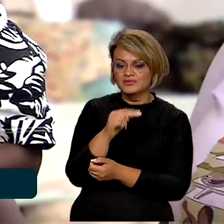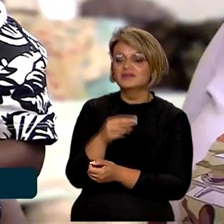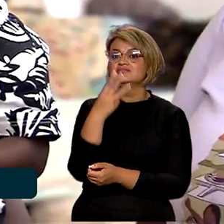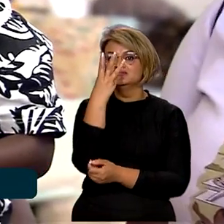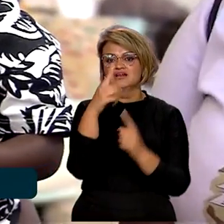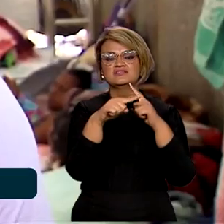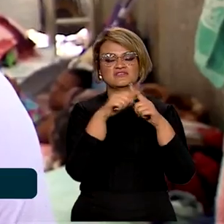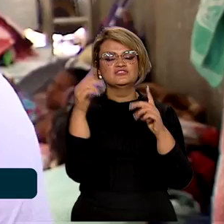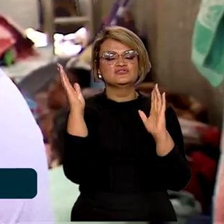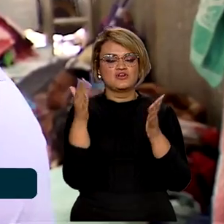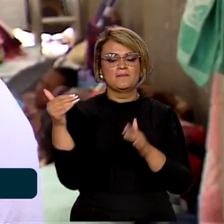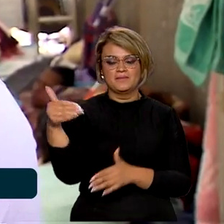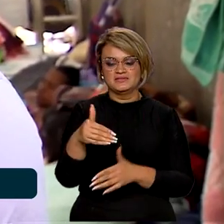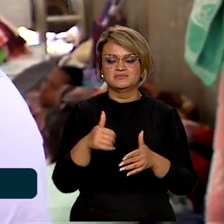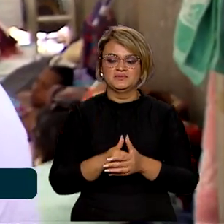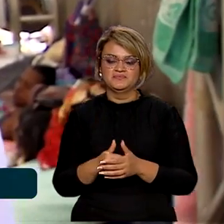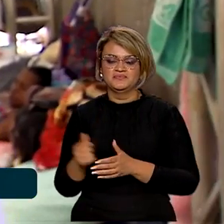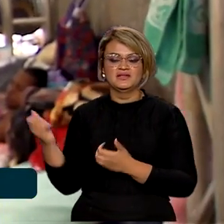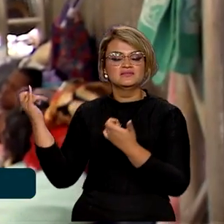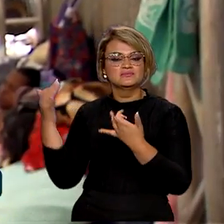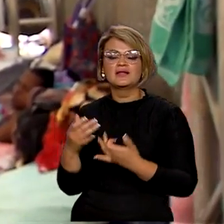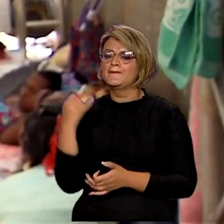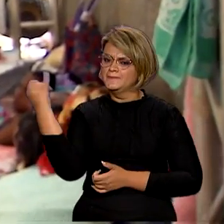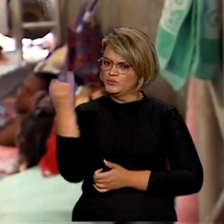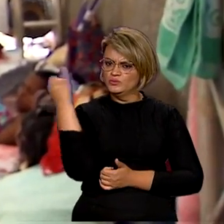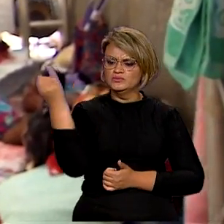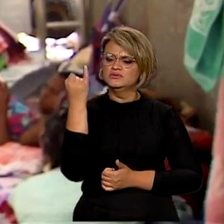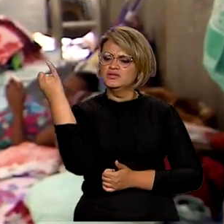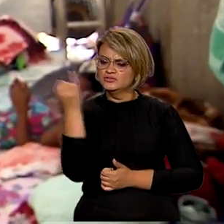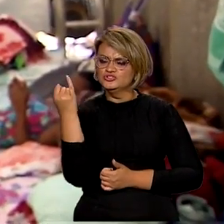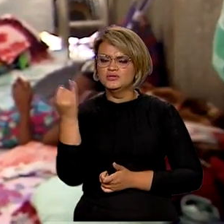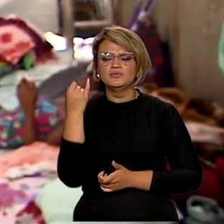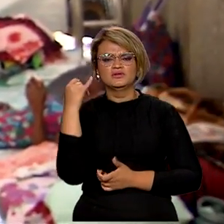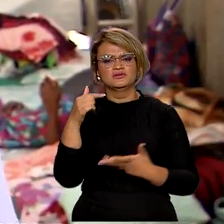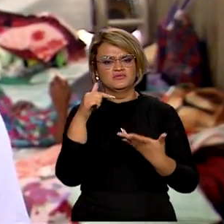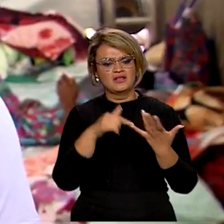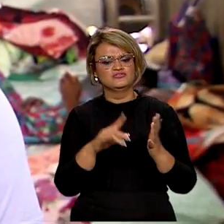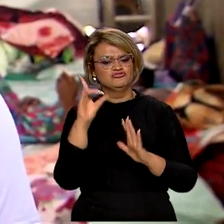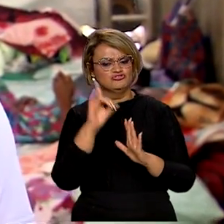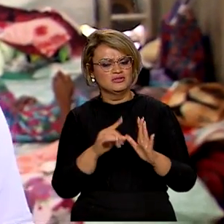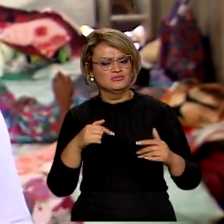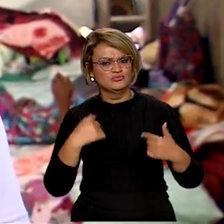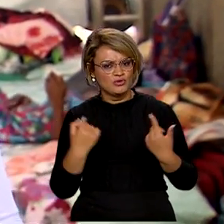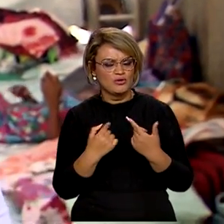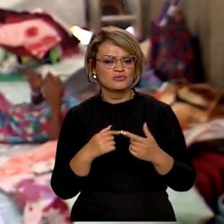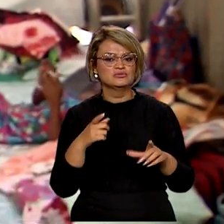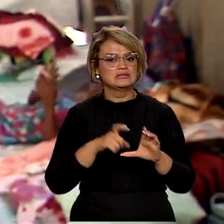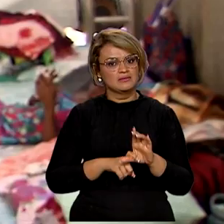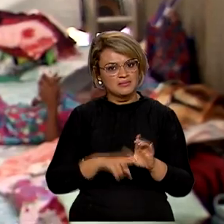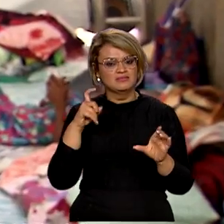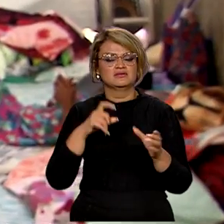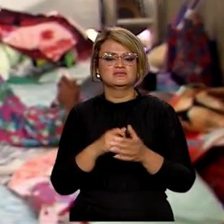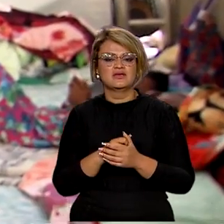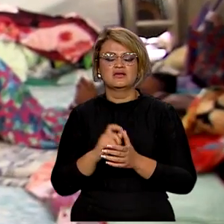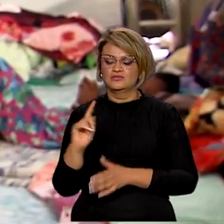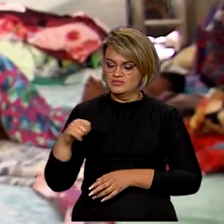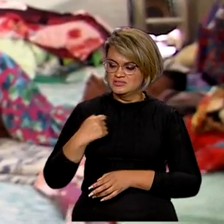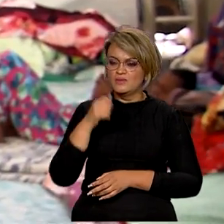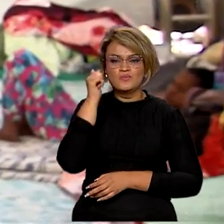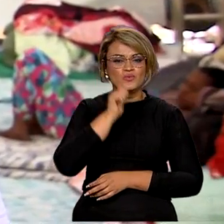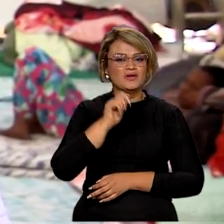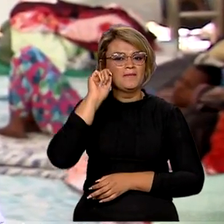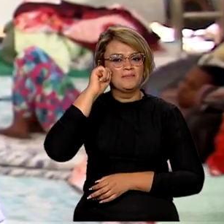participa do evento. Isso é muito importante para os nossos direitos, para a nossa autonomia. A gente, como mulher